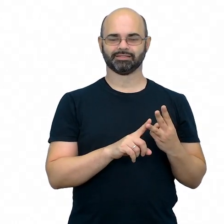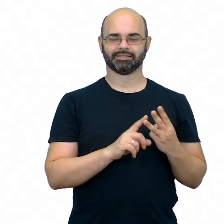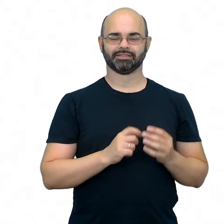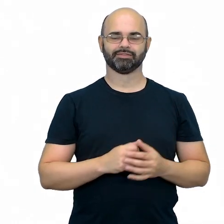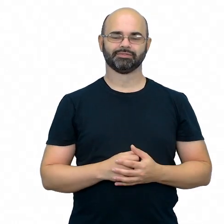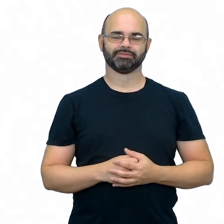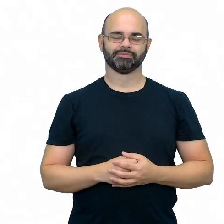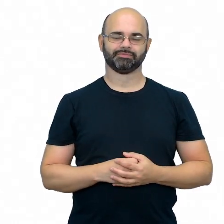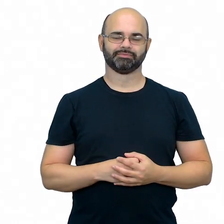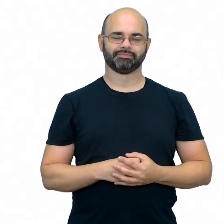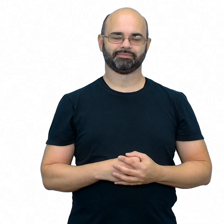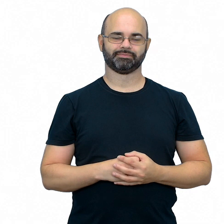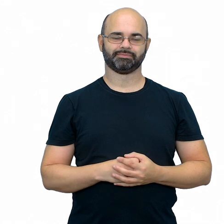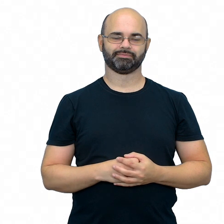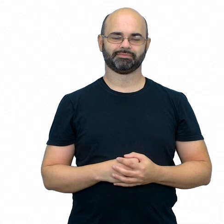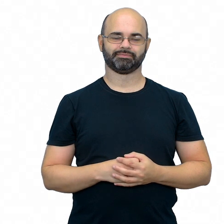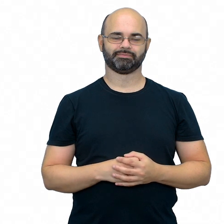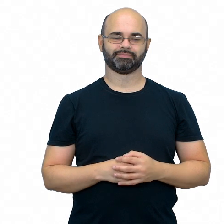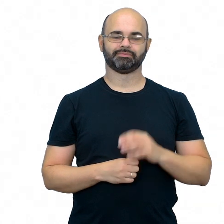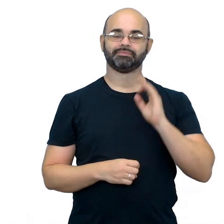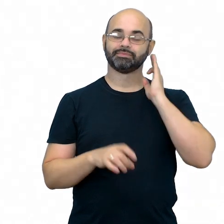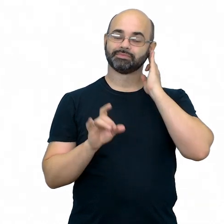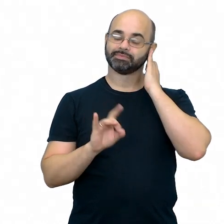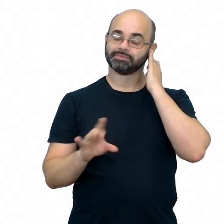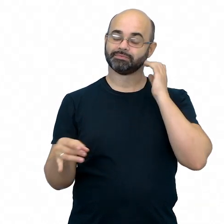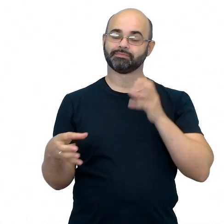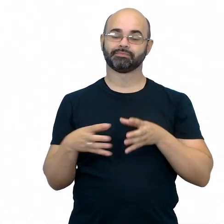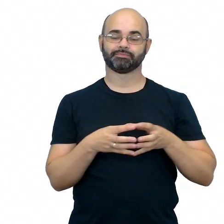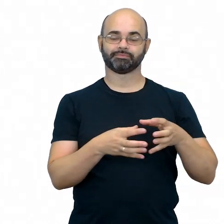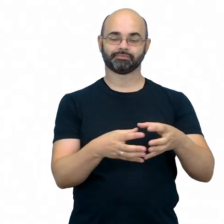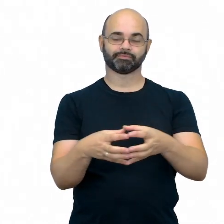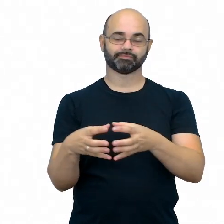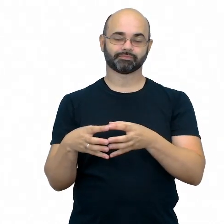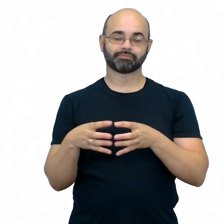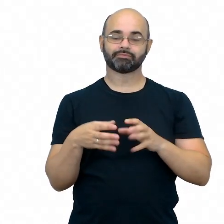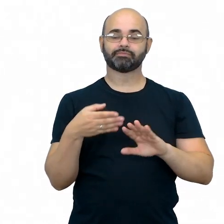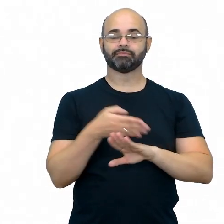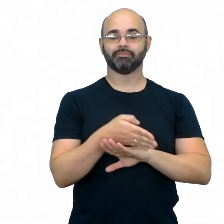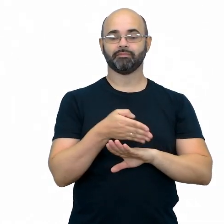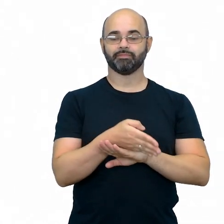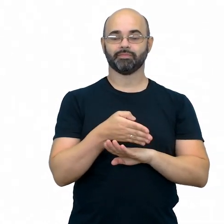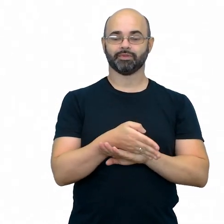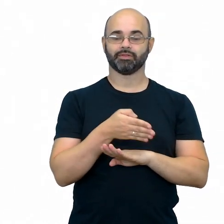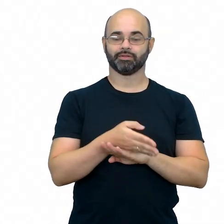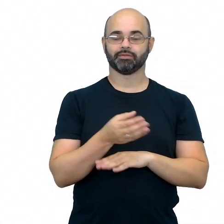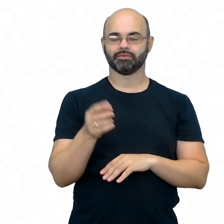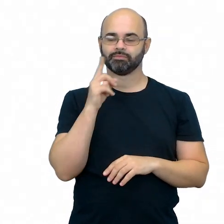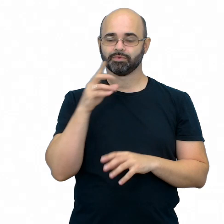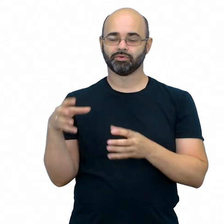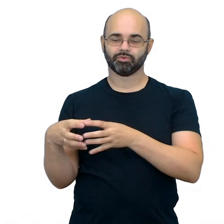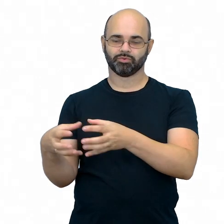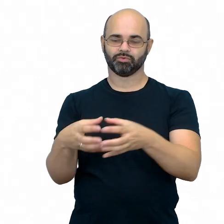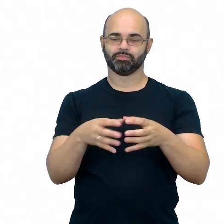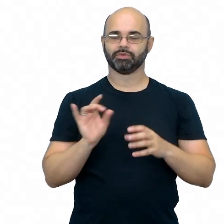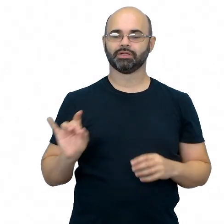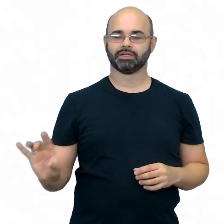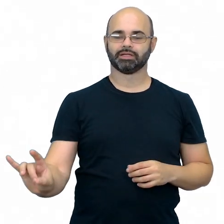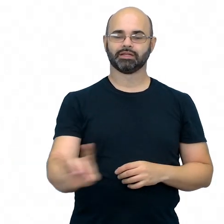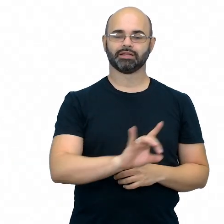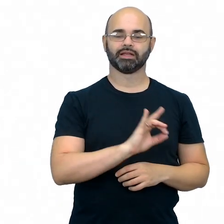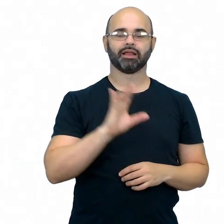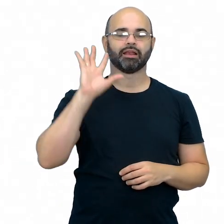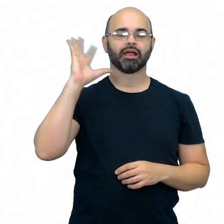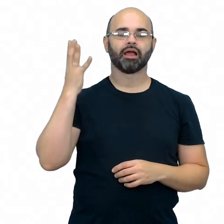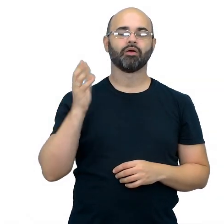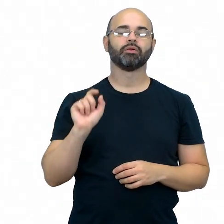sobre a participação e a produção de cada grupo, né? O que está acontecendo em cada grupo, né? Precisamos